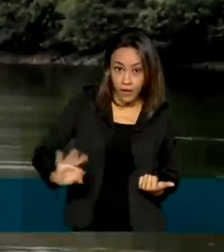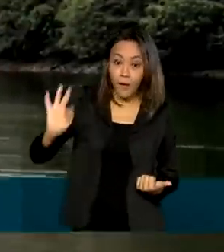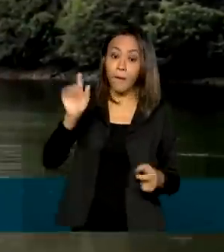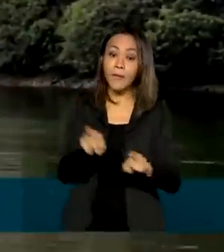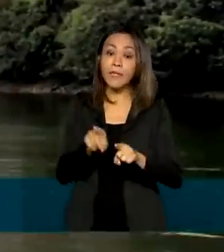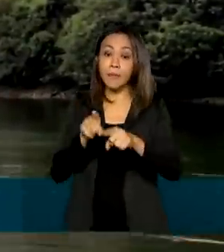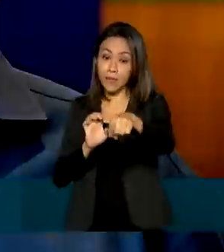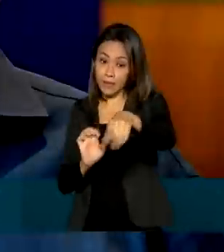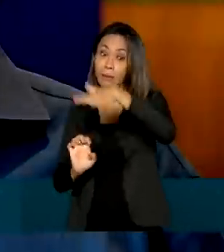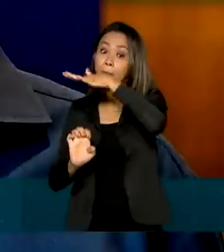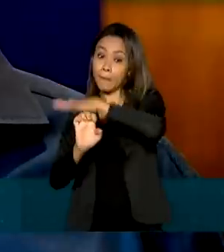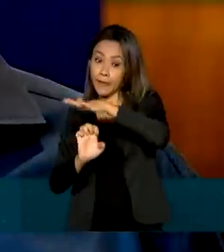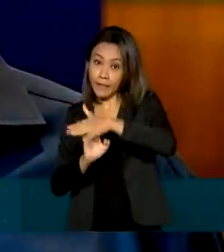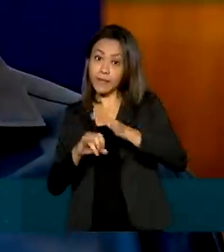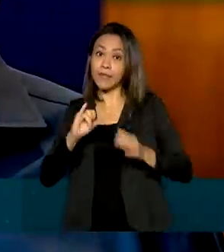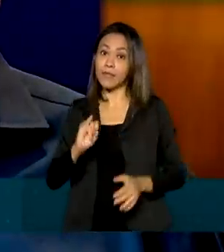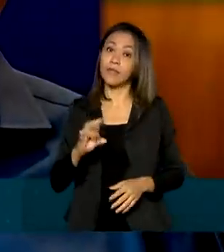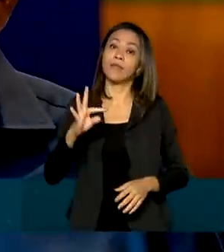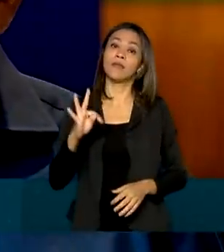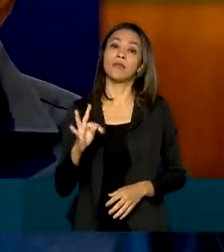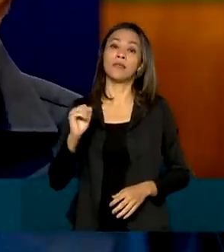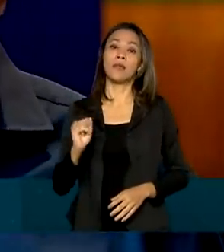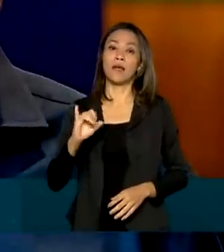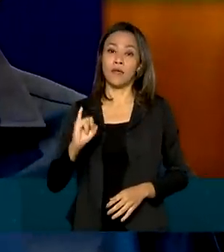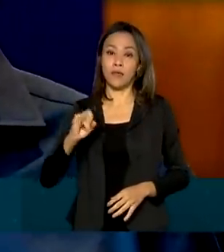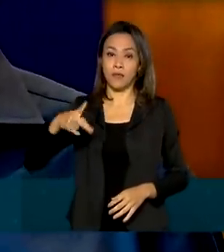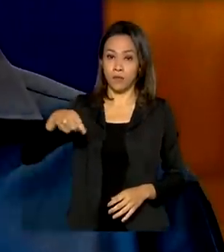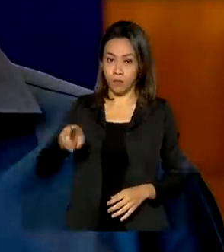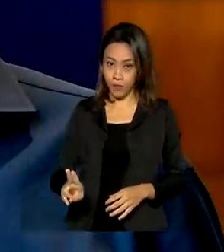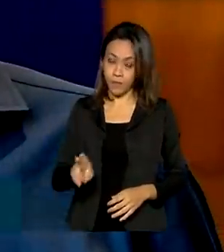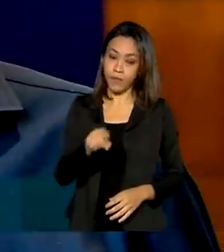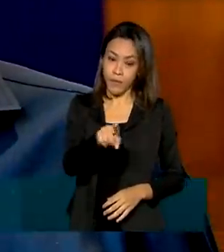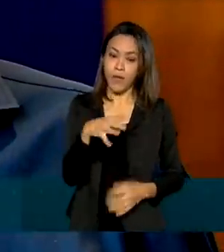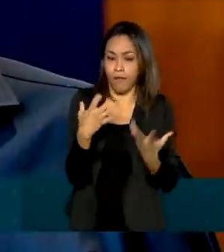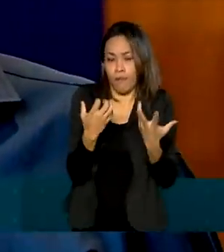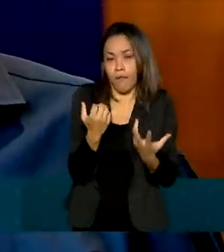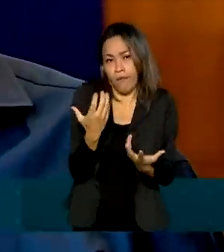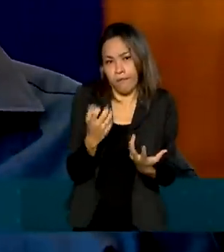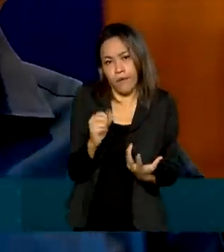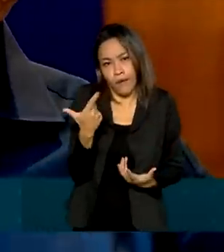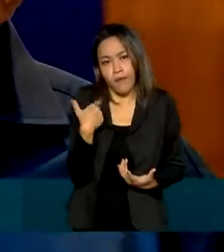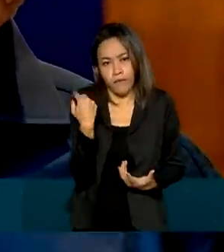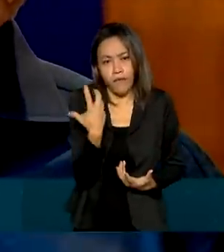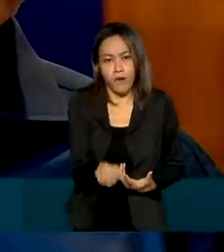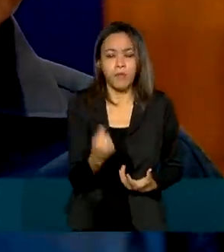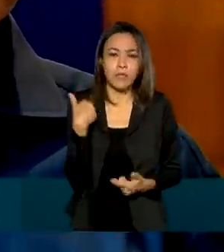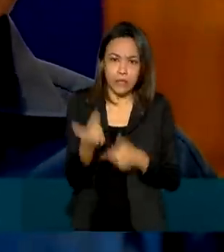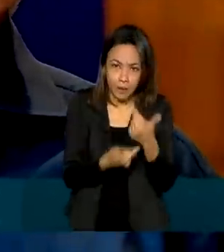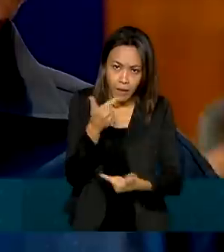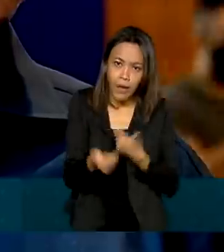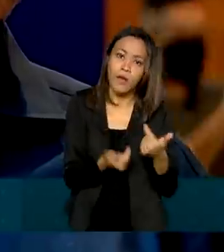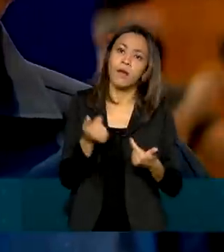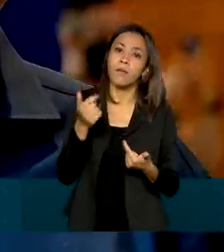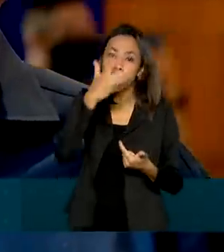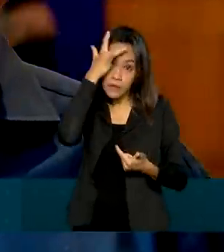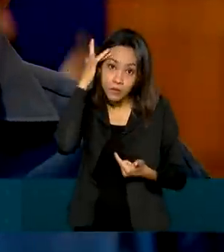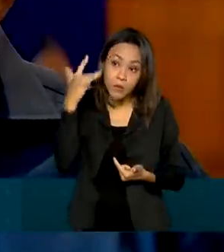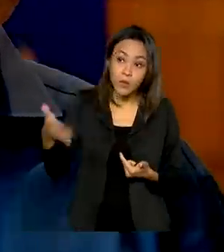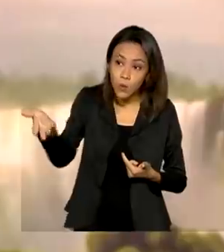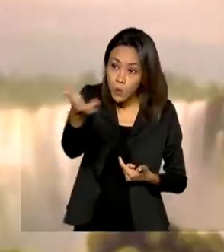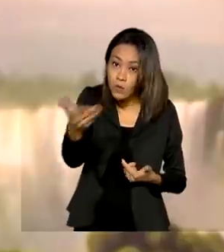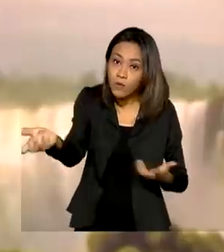hidrelétrica de Itaipu. E é claro que nós vamos trabalhar o nosso marketing para buscar esses passageiros, melhorar a nossa